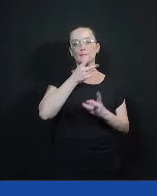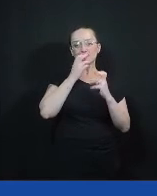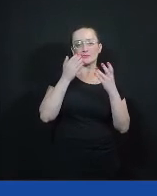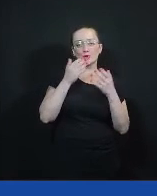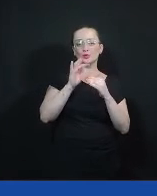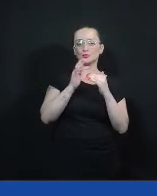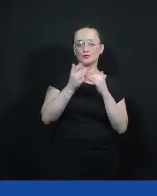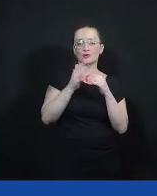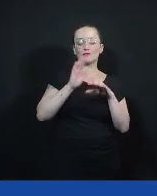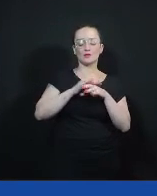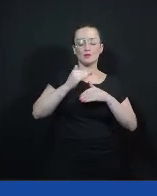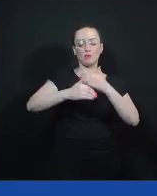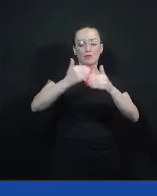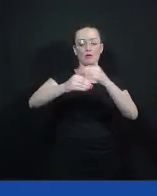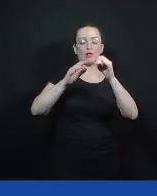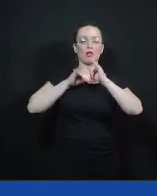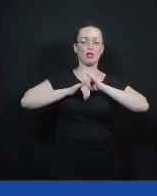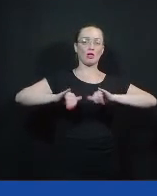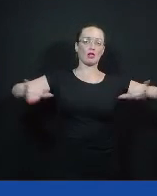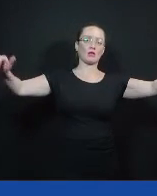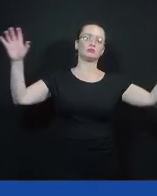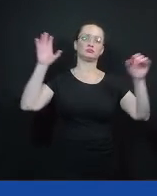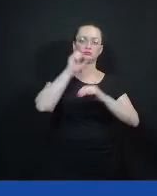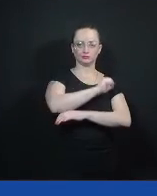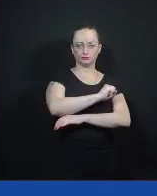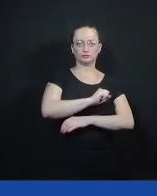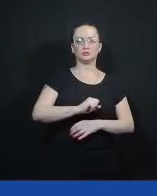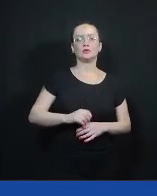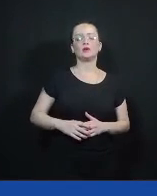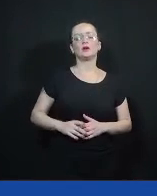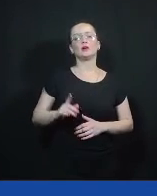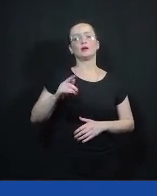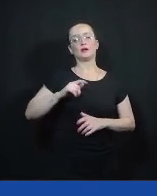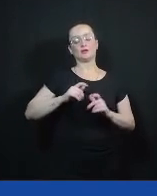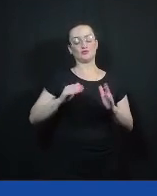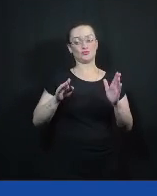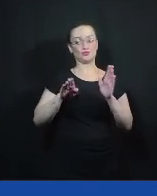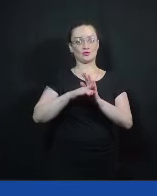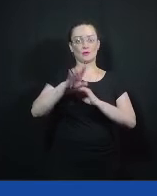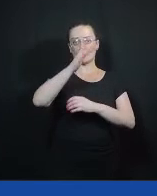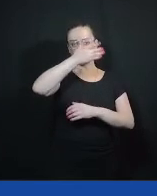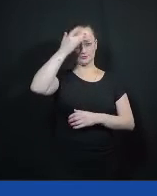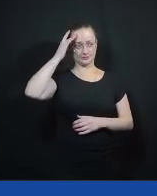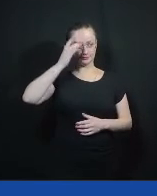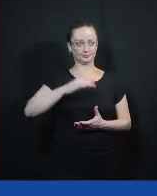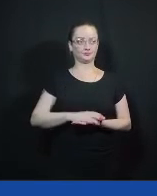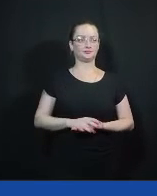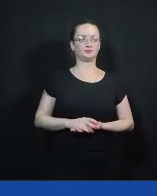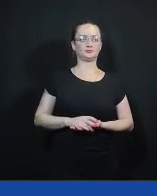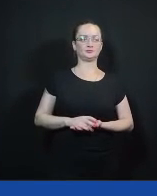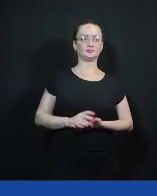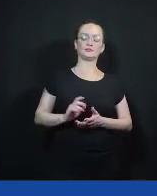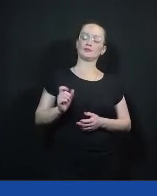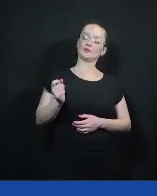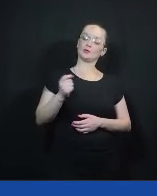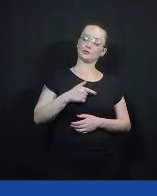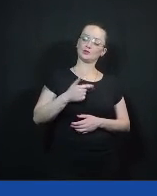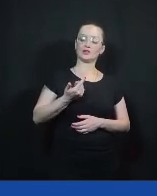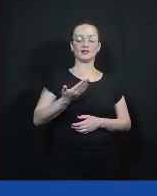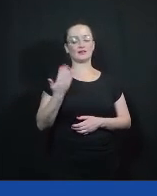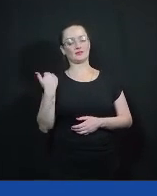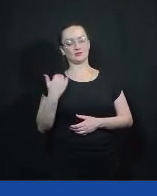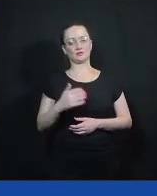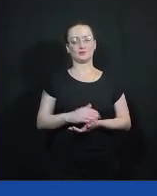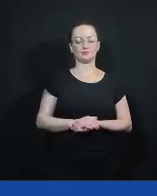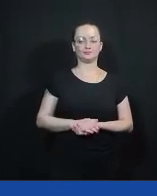redes sociais tornou isso um grande megafone digital de proporções e alcance muito maior, exponencial, em relação ao que